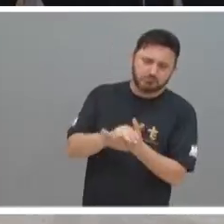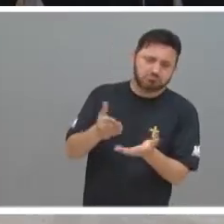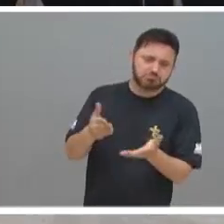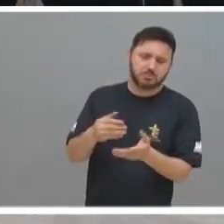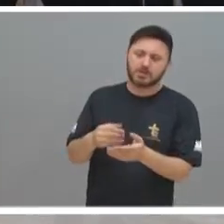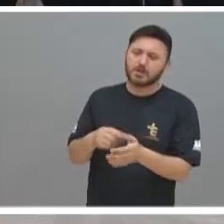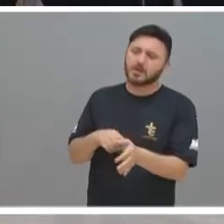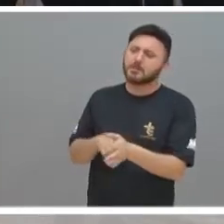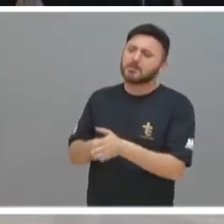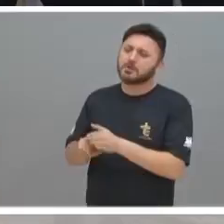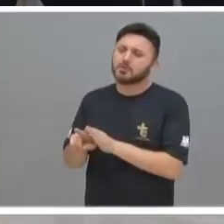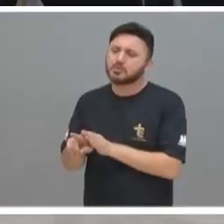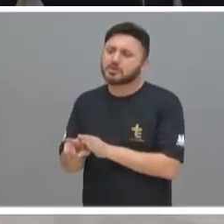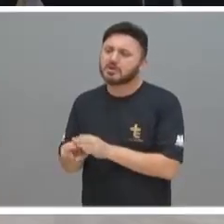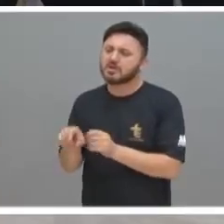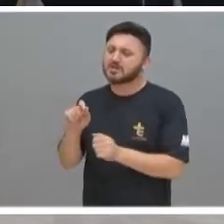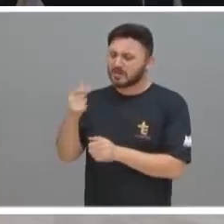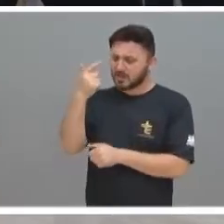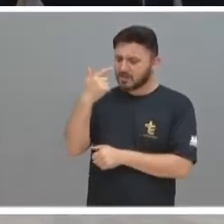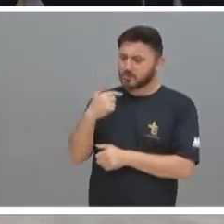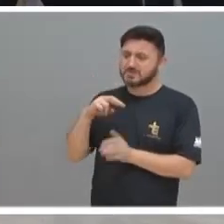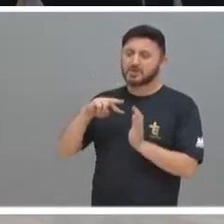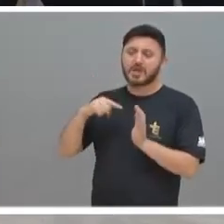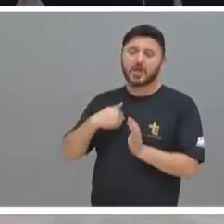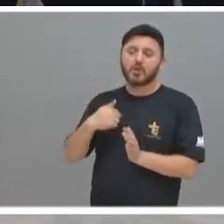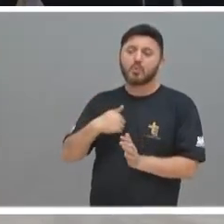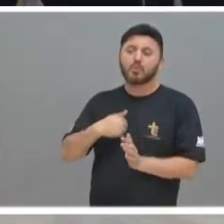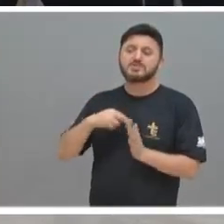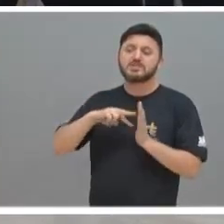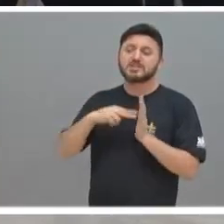pergunta: quem sou eu para você?